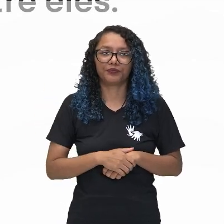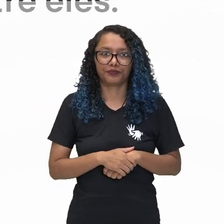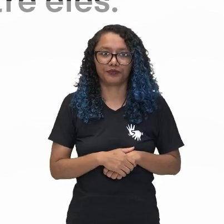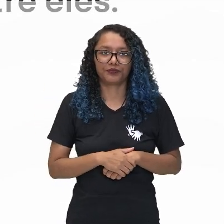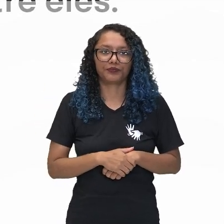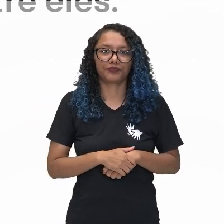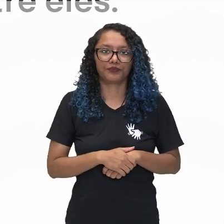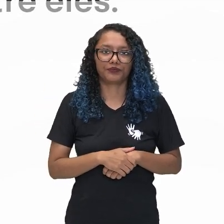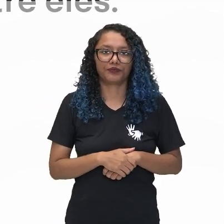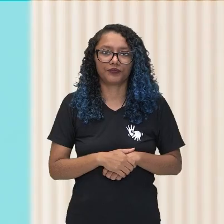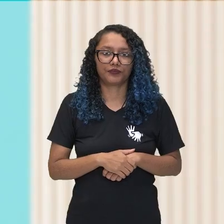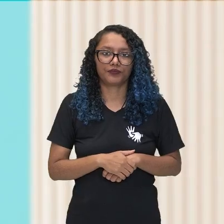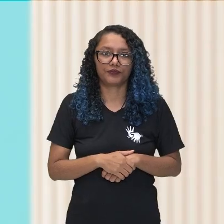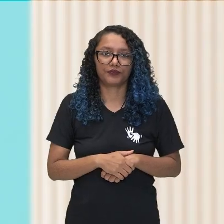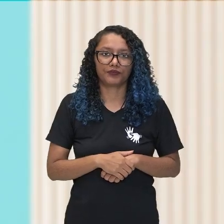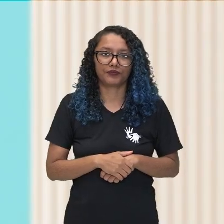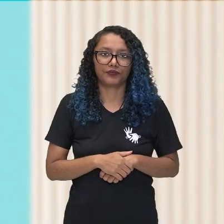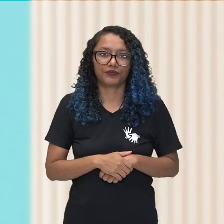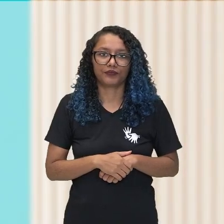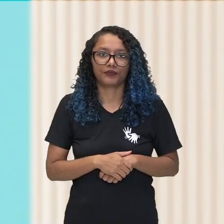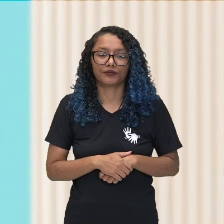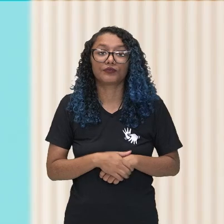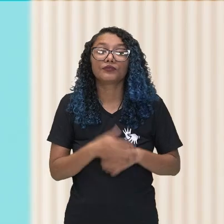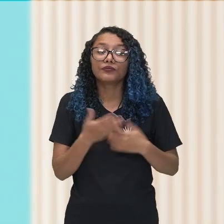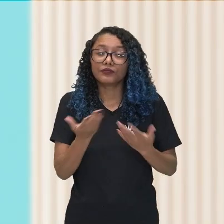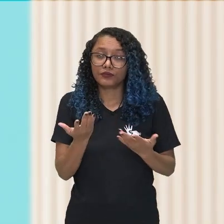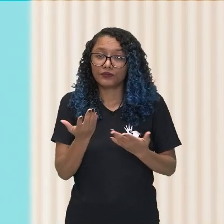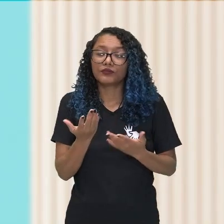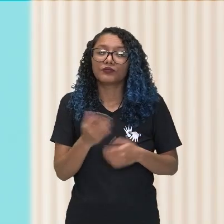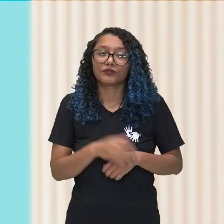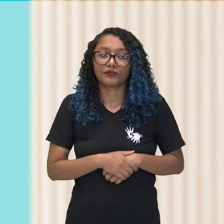gente, o futsal é o futebol